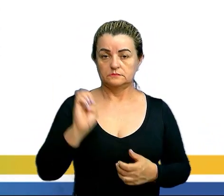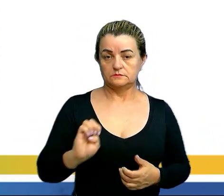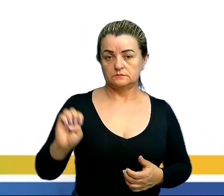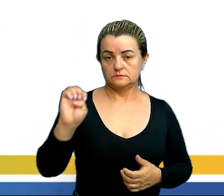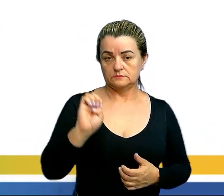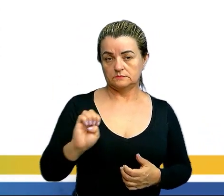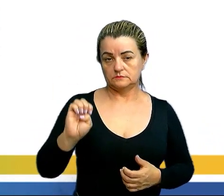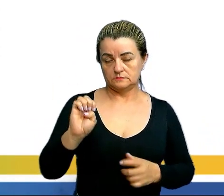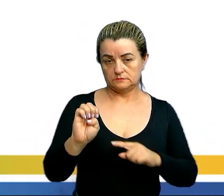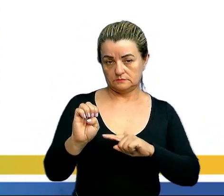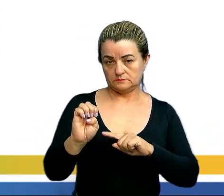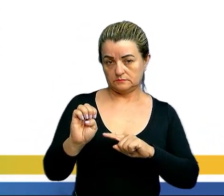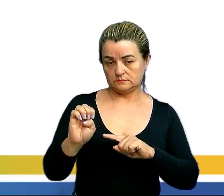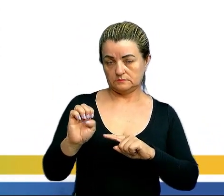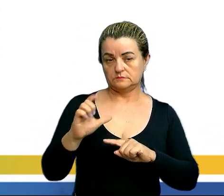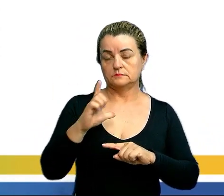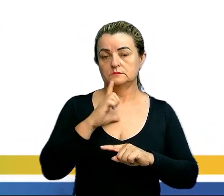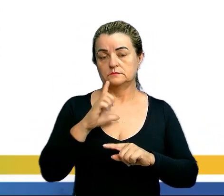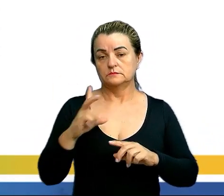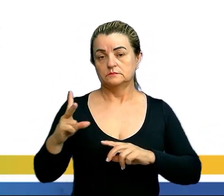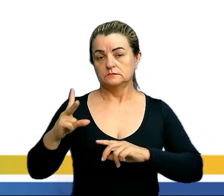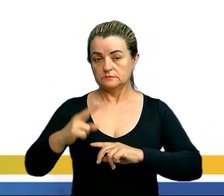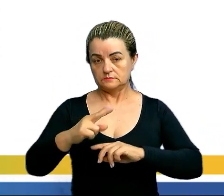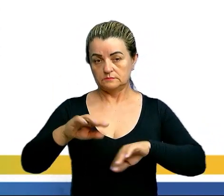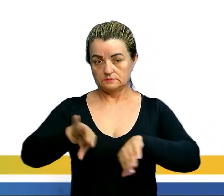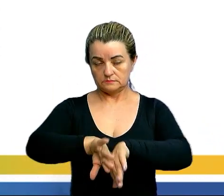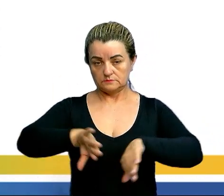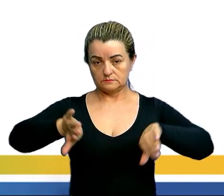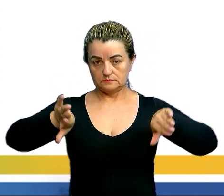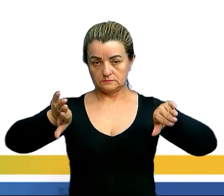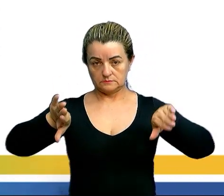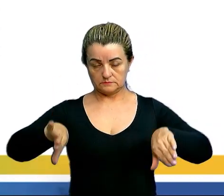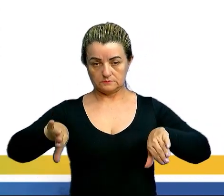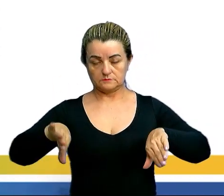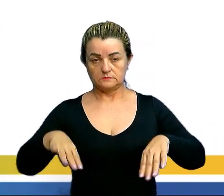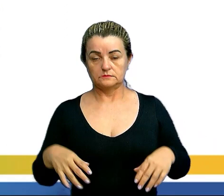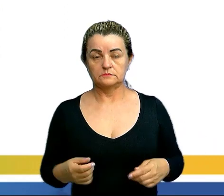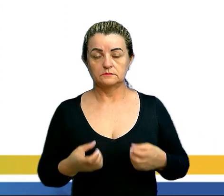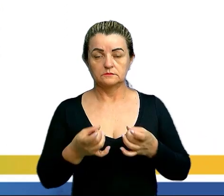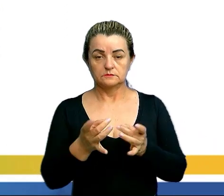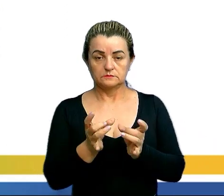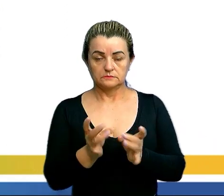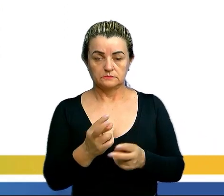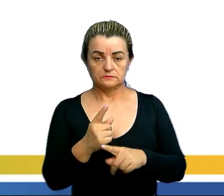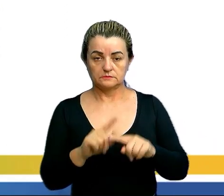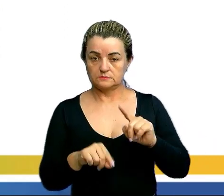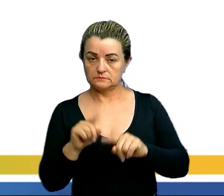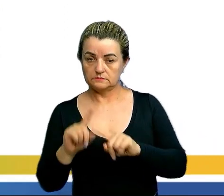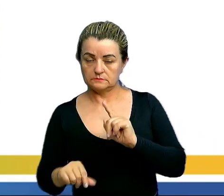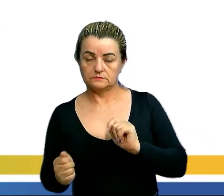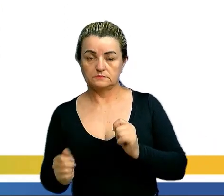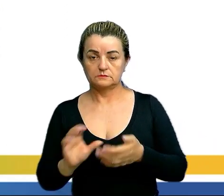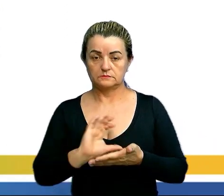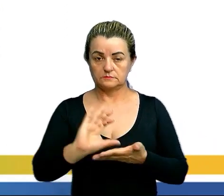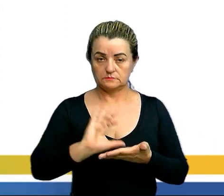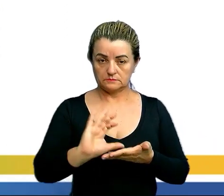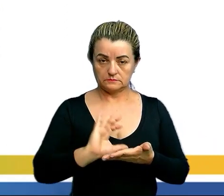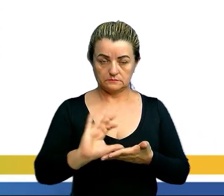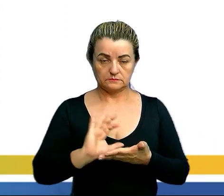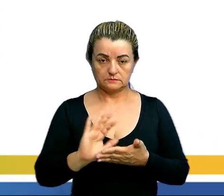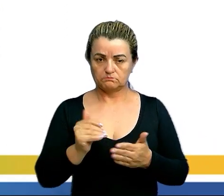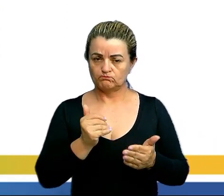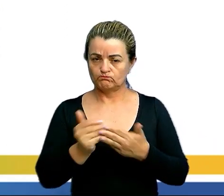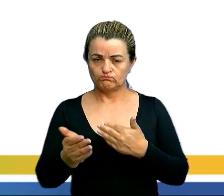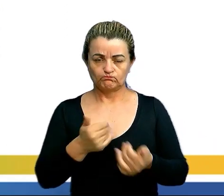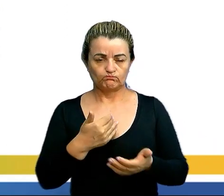Europa, ela teria que ser cortada. Então, o fornecimento de produtos, de recursos, de dinheiro, qualquer tipo de